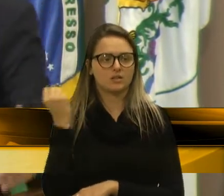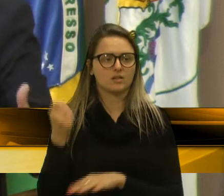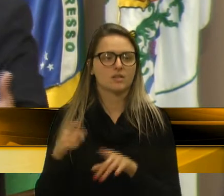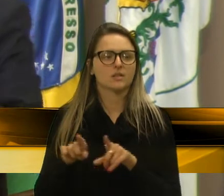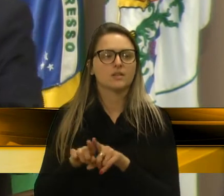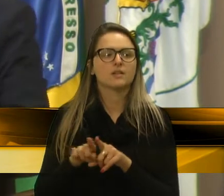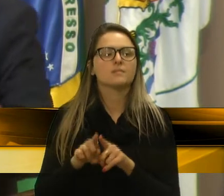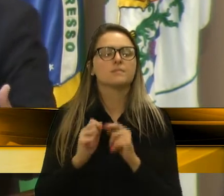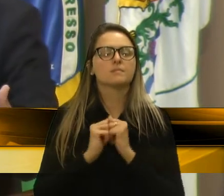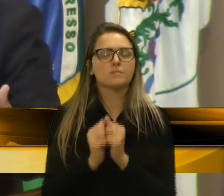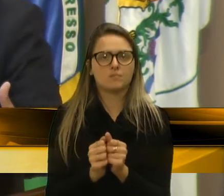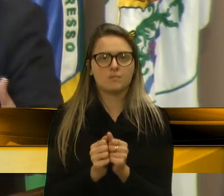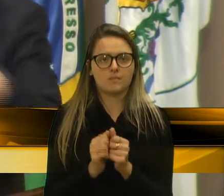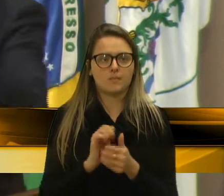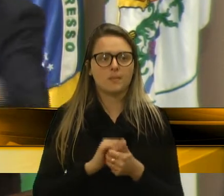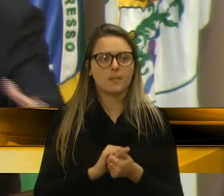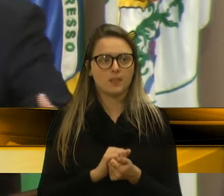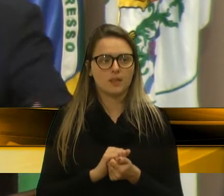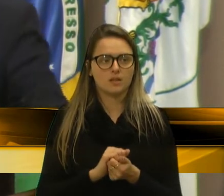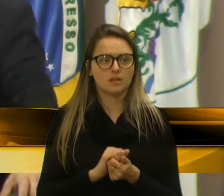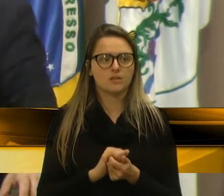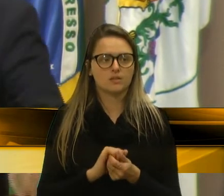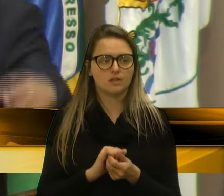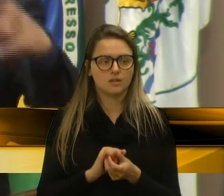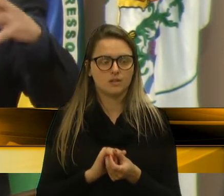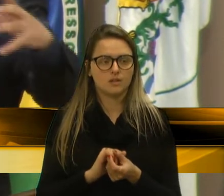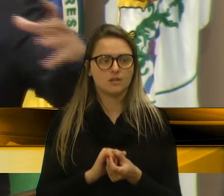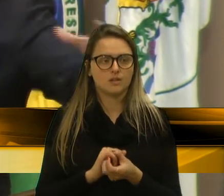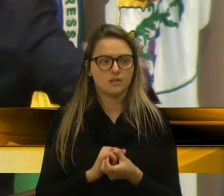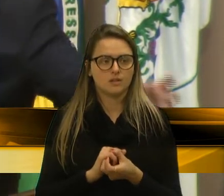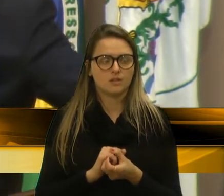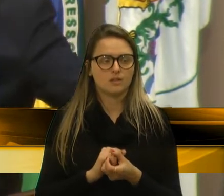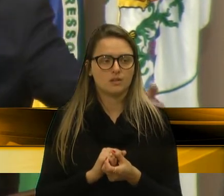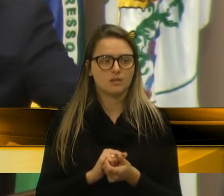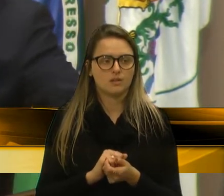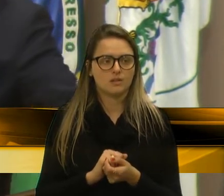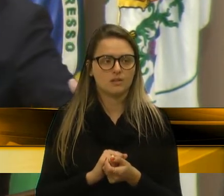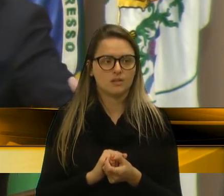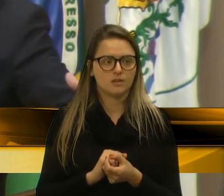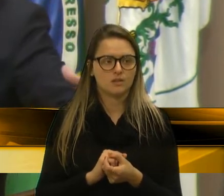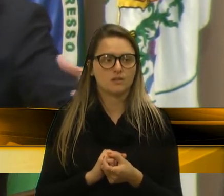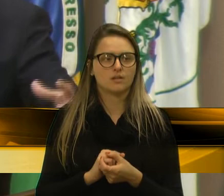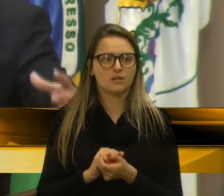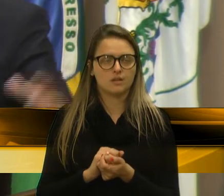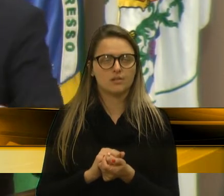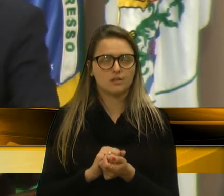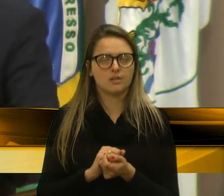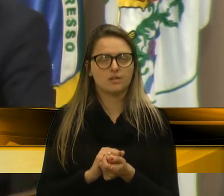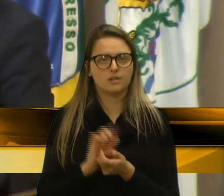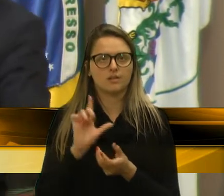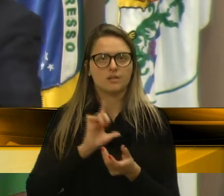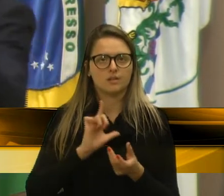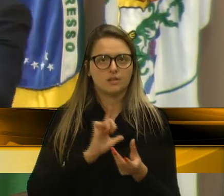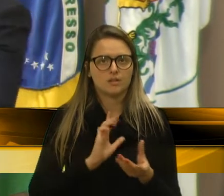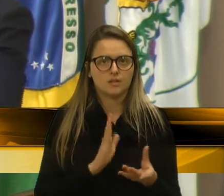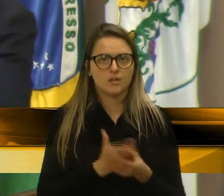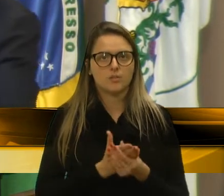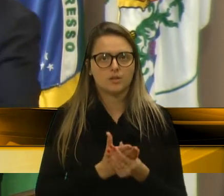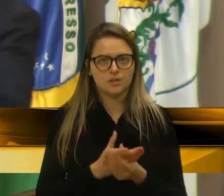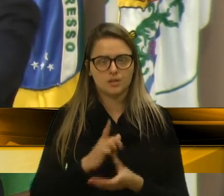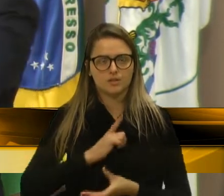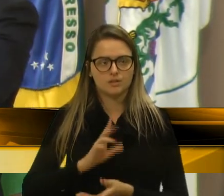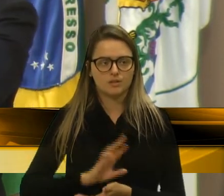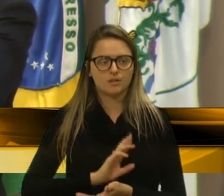é justamente isso. Como não tem como colocar 500 mil pessoas numa assembleia, existe um processo de democracia representativa na